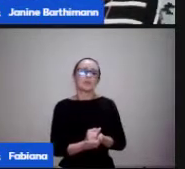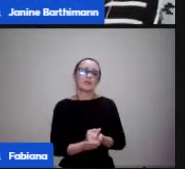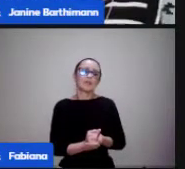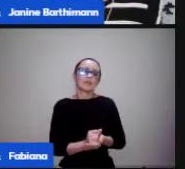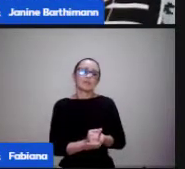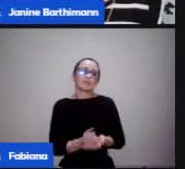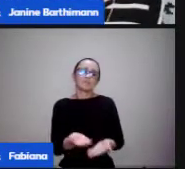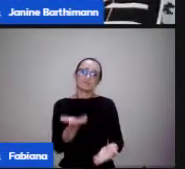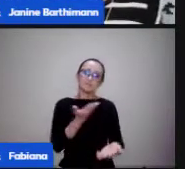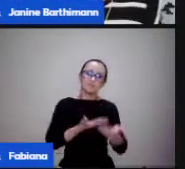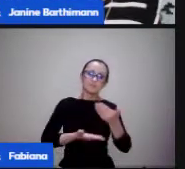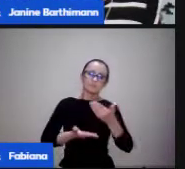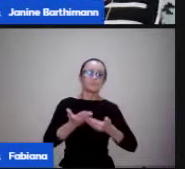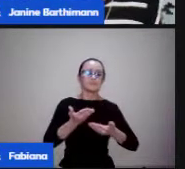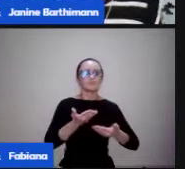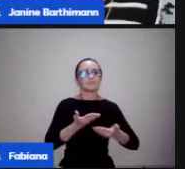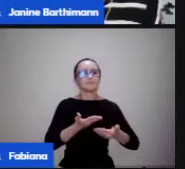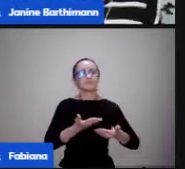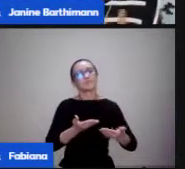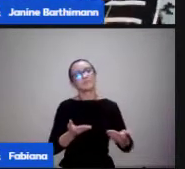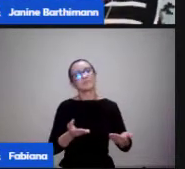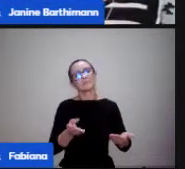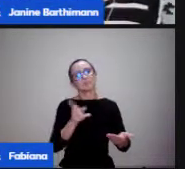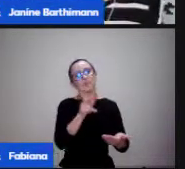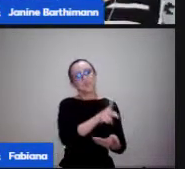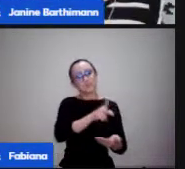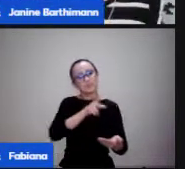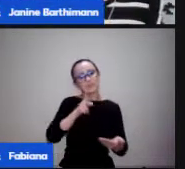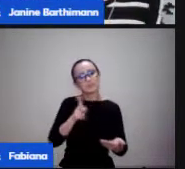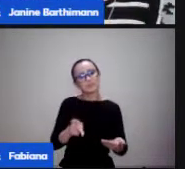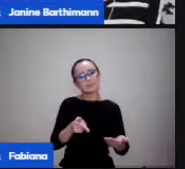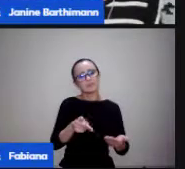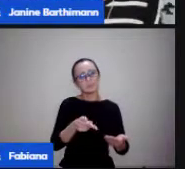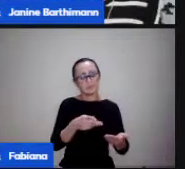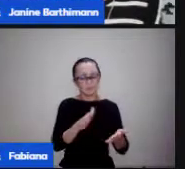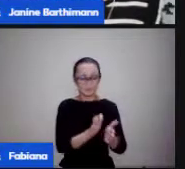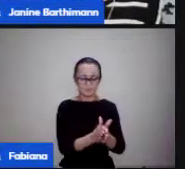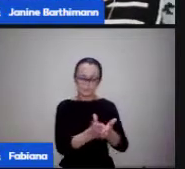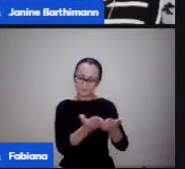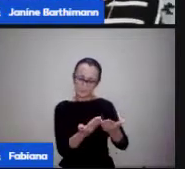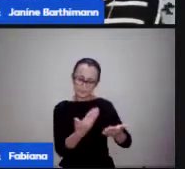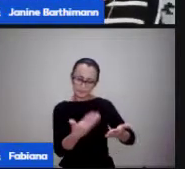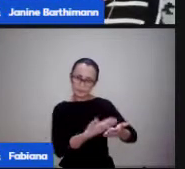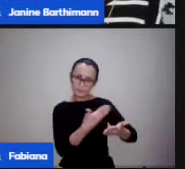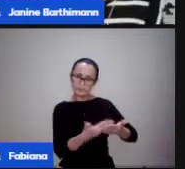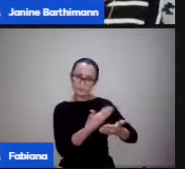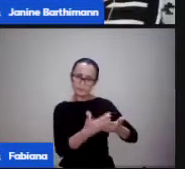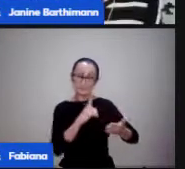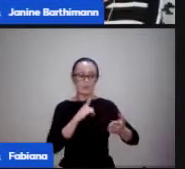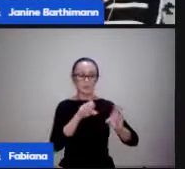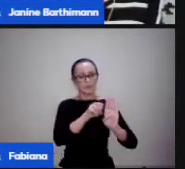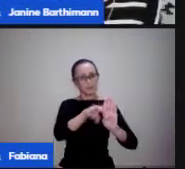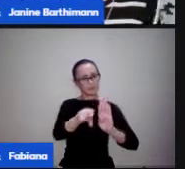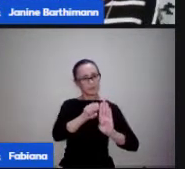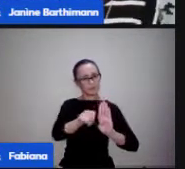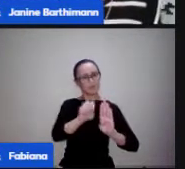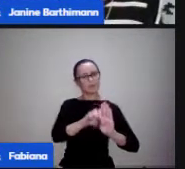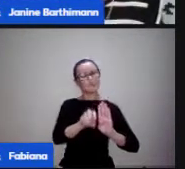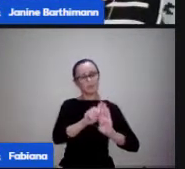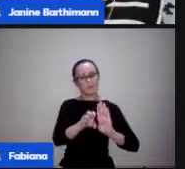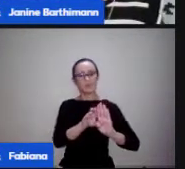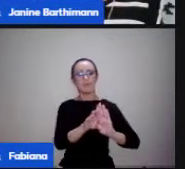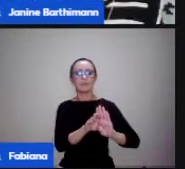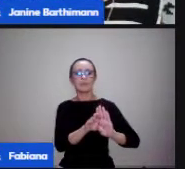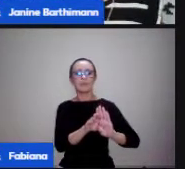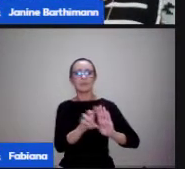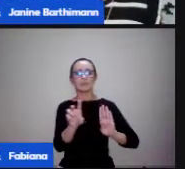professores a fazer a leitura deste livro, que se encontra no nosso blog Aprendizagem Interativa, a gente vai deixar